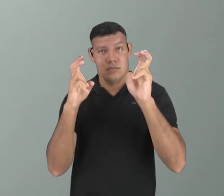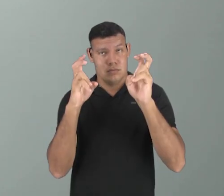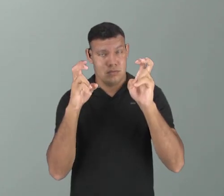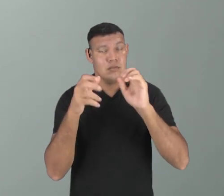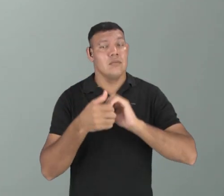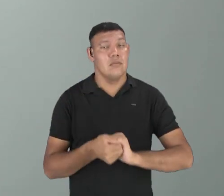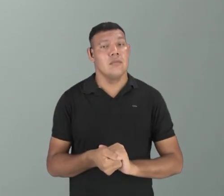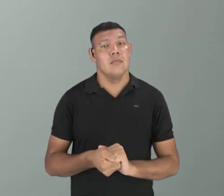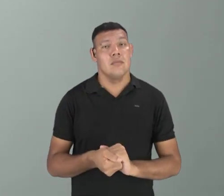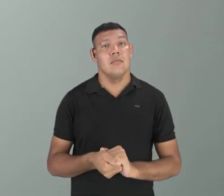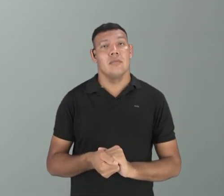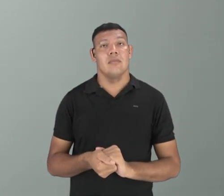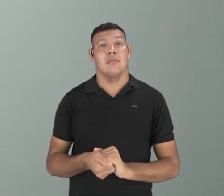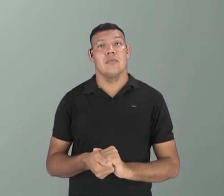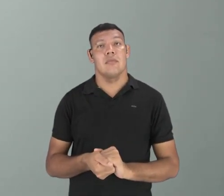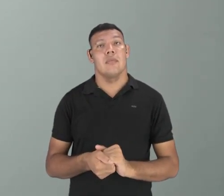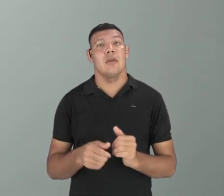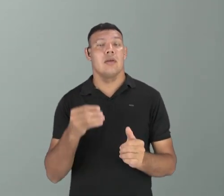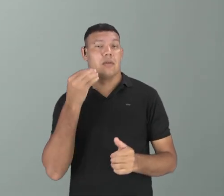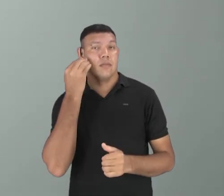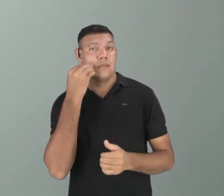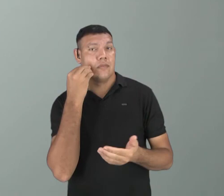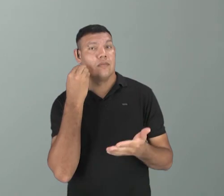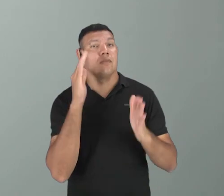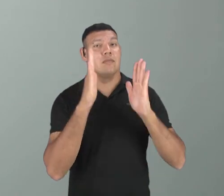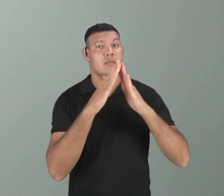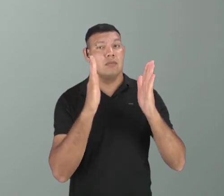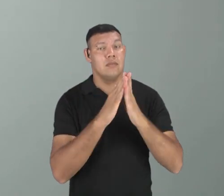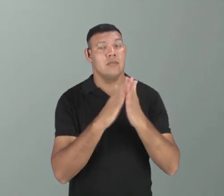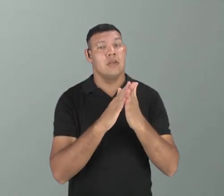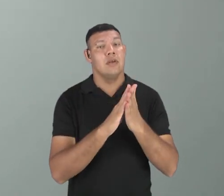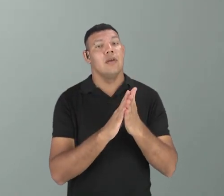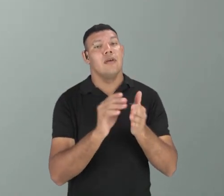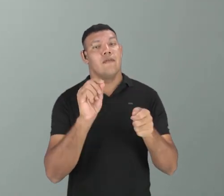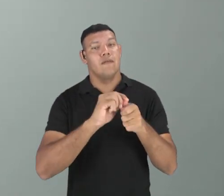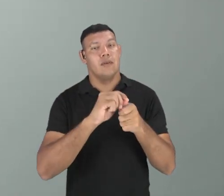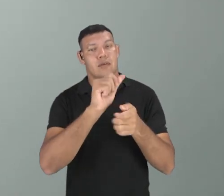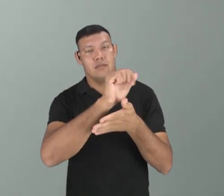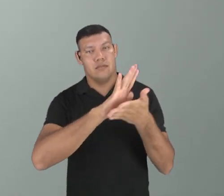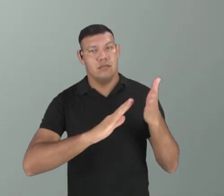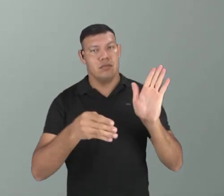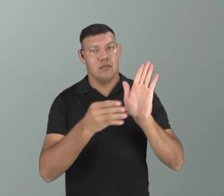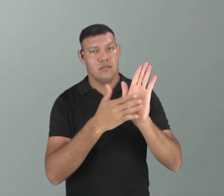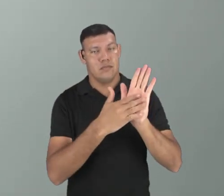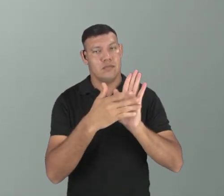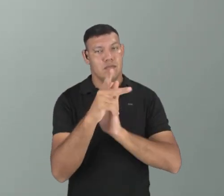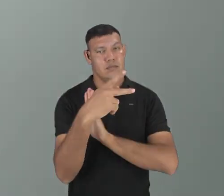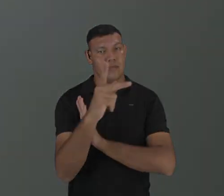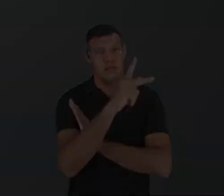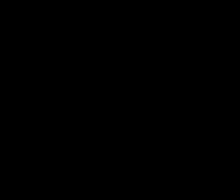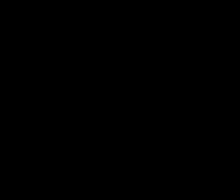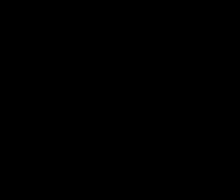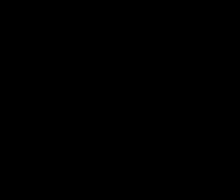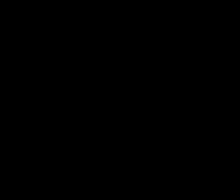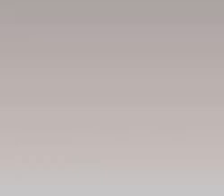casa, procure realizar as atividades que são propostas pelo seu professor e também acesse a nossa plataforma Eduque. Obrigada!